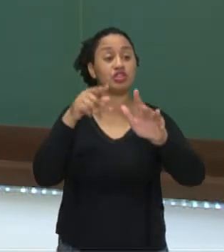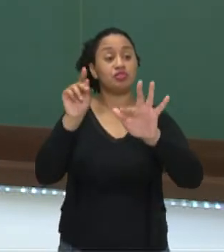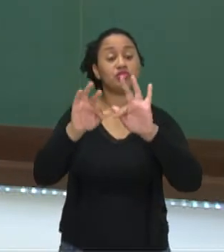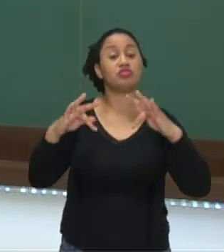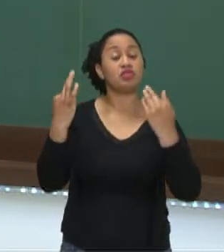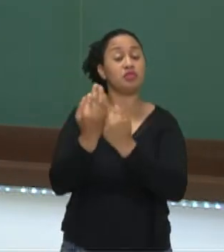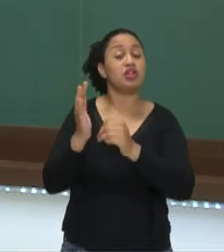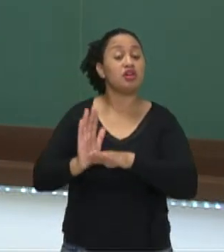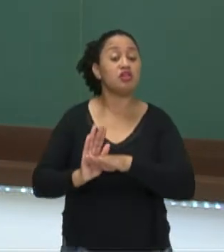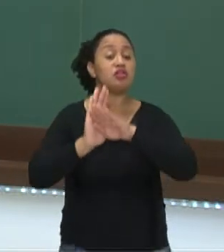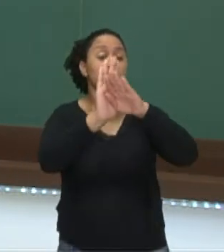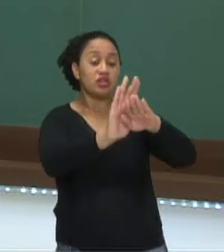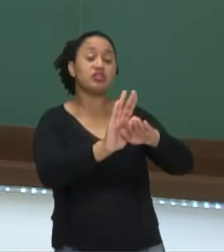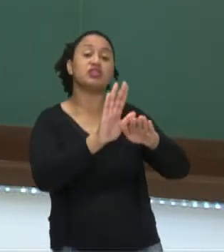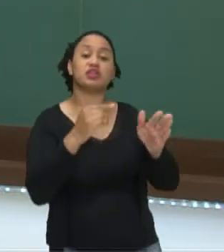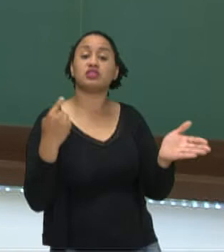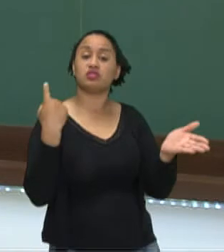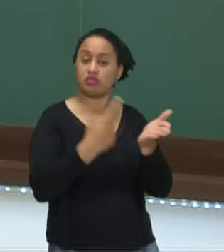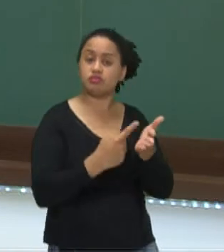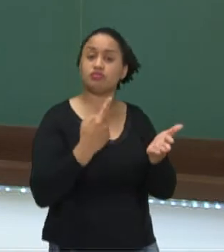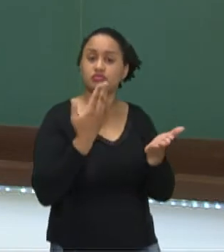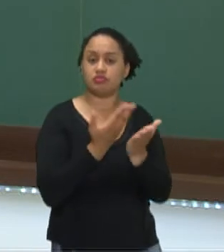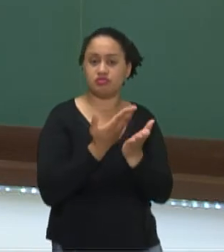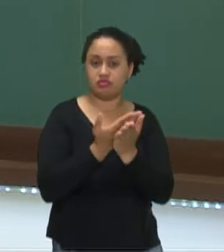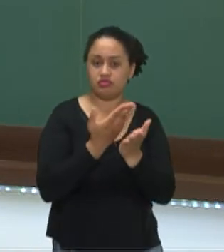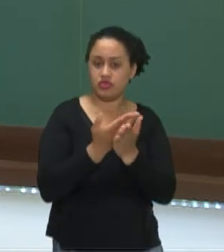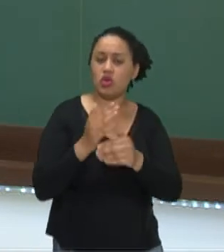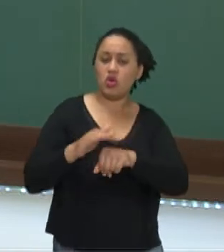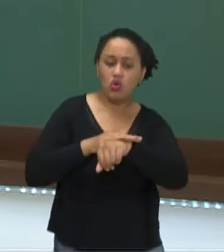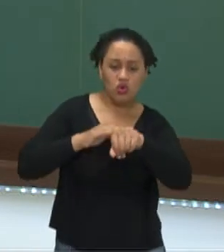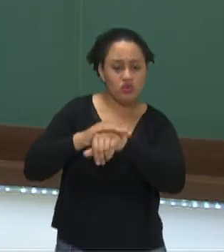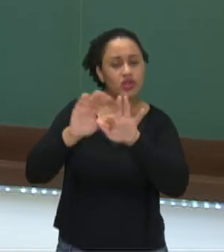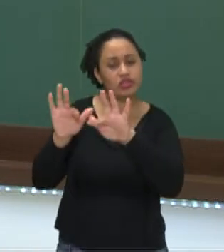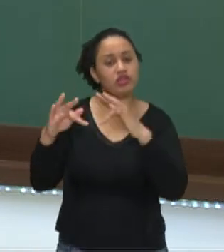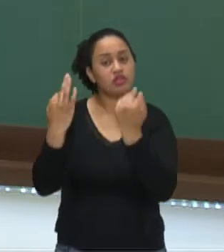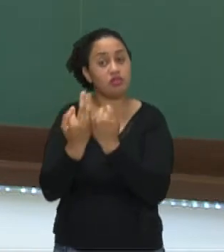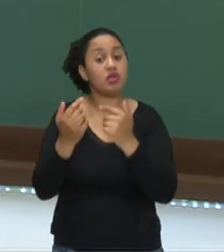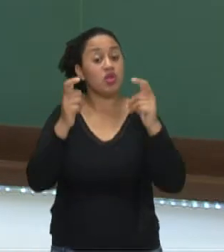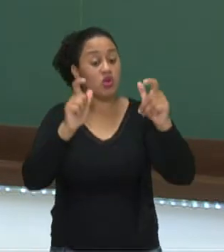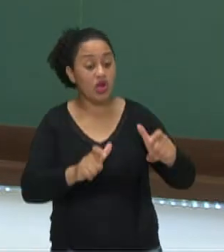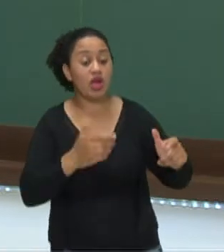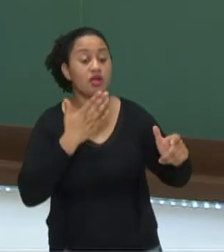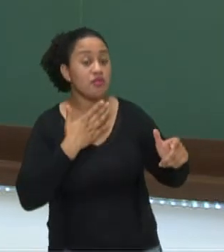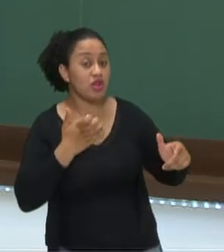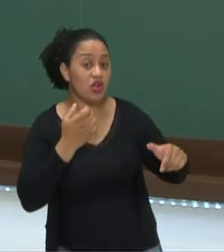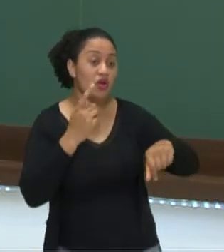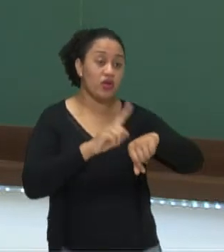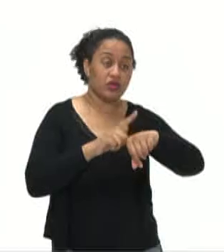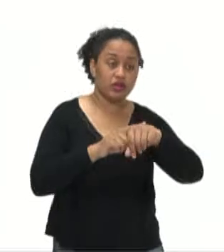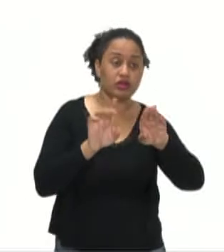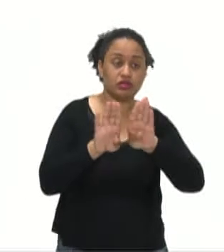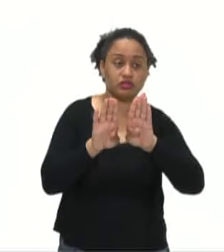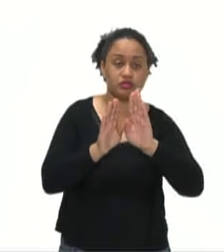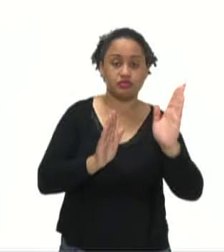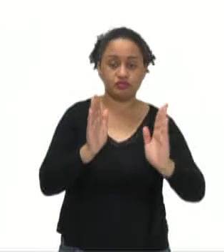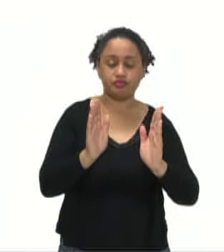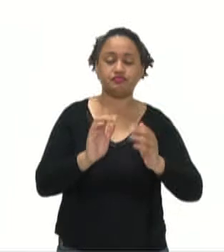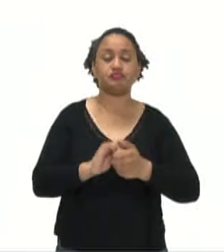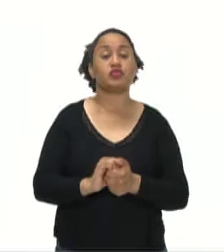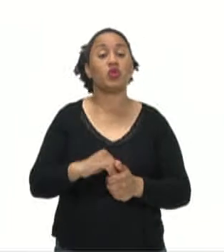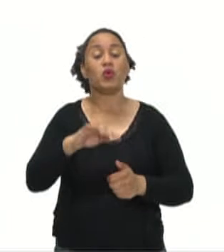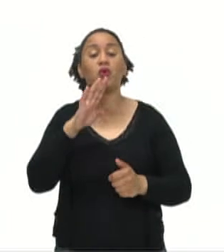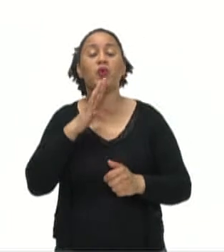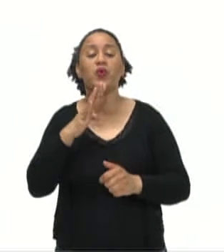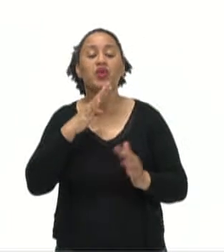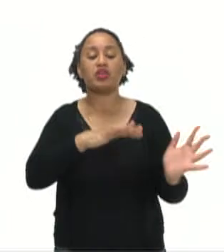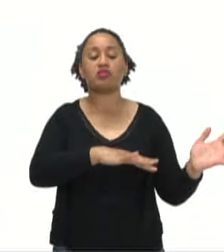para te ajudar neste compromisso de estudar. Converse com eles, o melhor local, o melhor horário. Conhecer bem a sua rotina ajuda nisso,